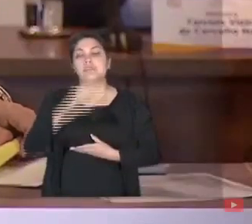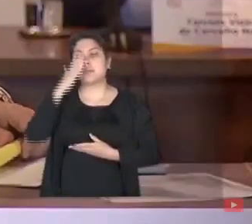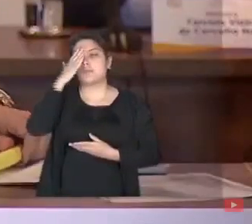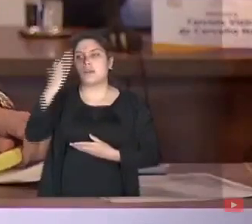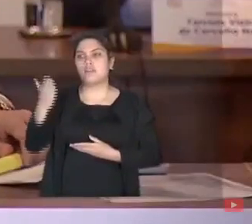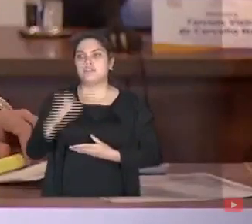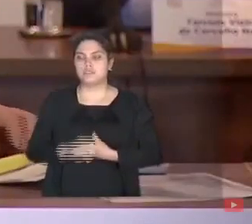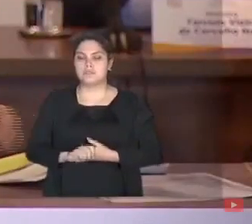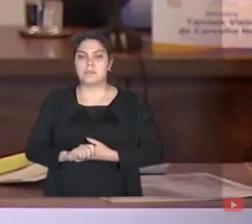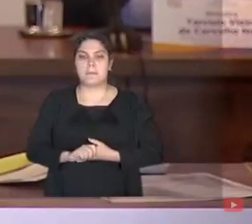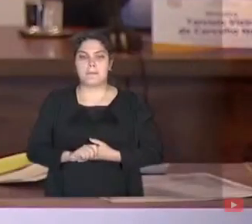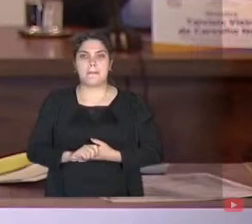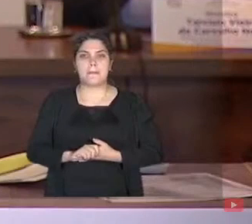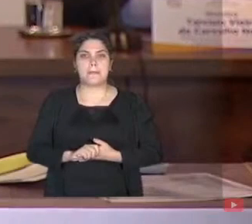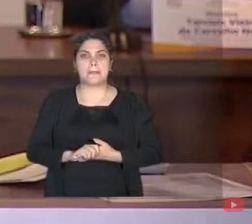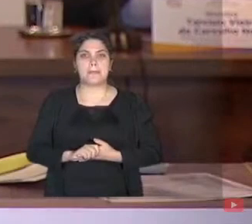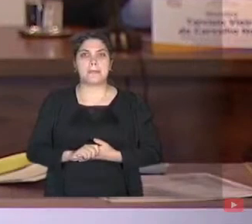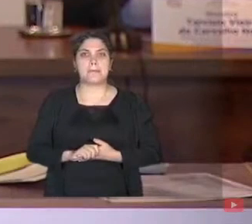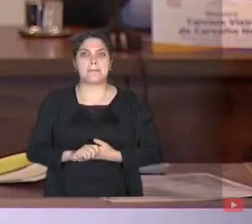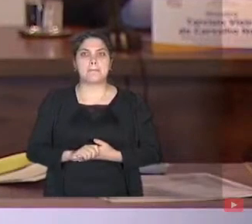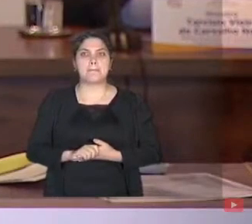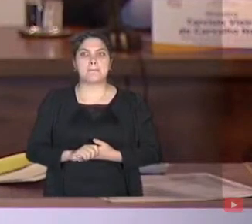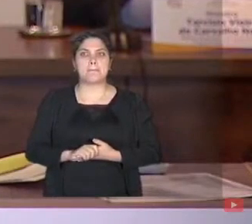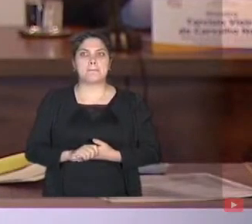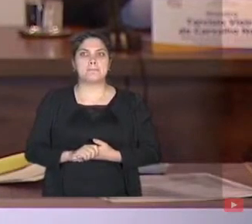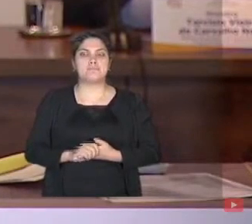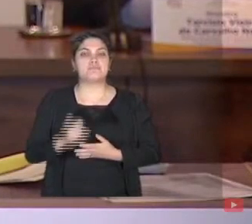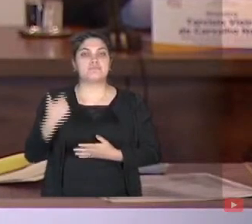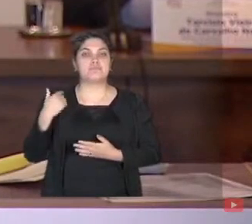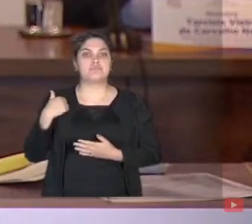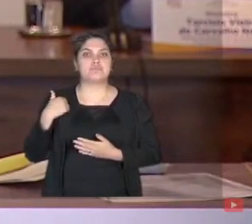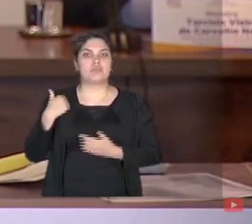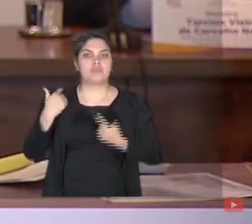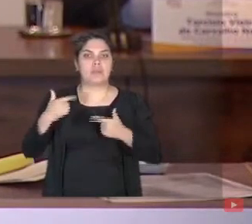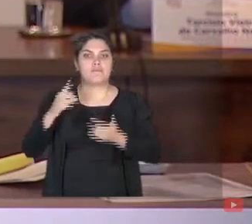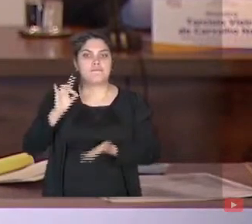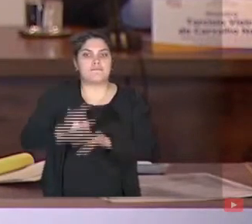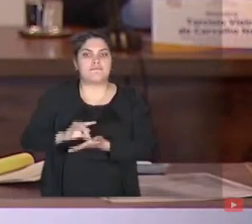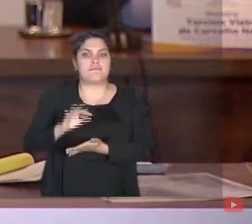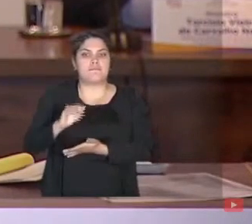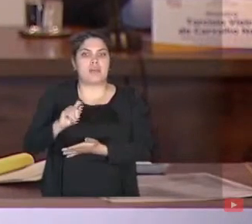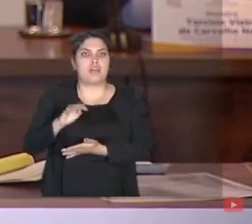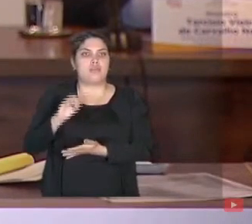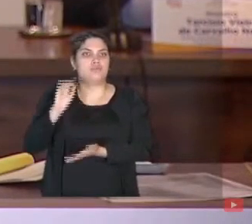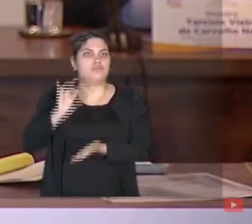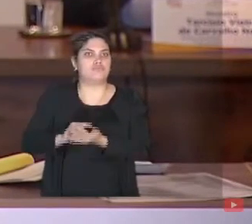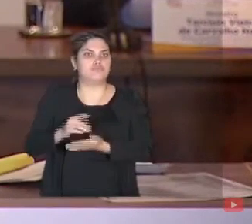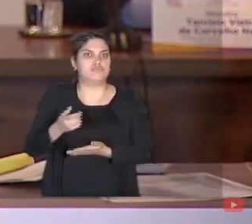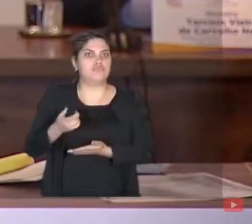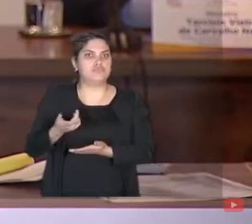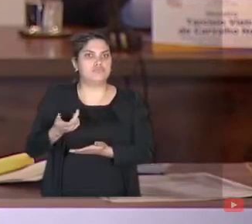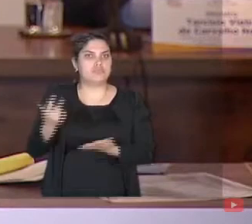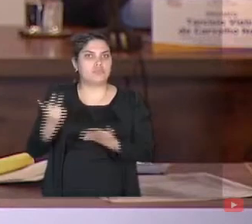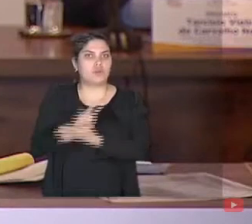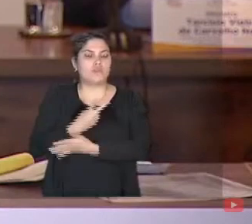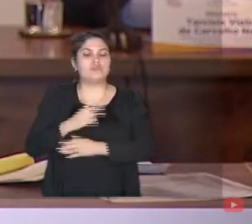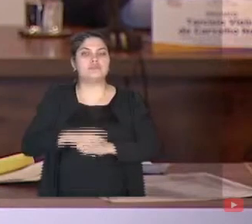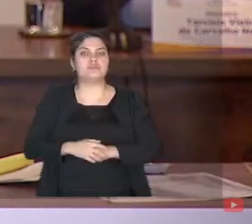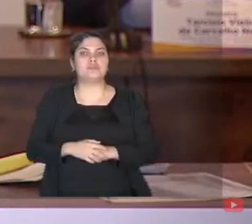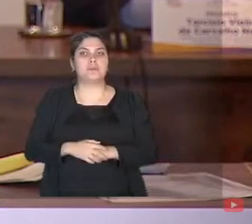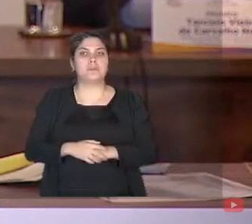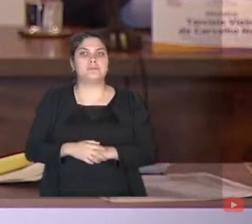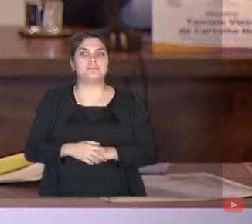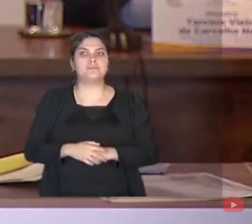você, Amanda. Veja, eu trabalho com fatos reais. Então, o fato real é